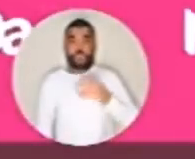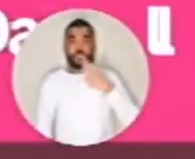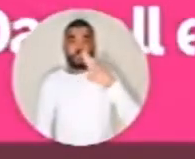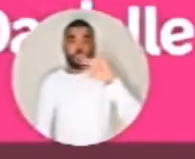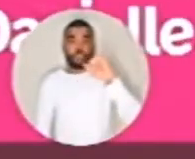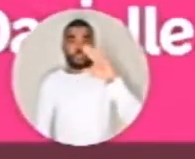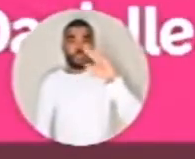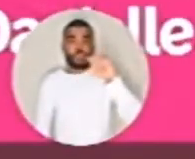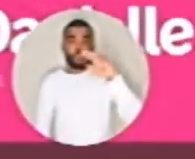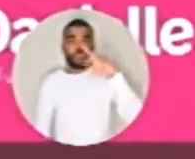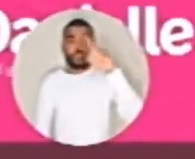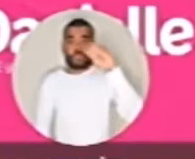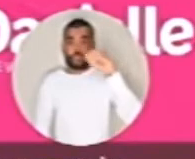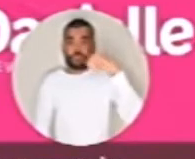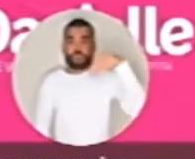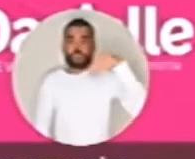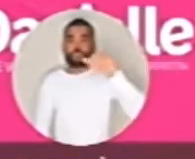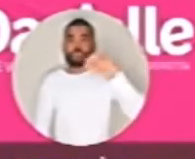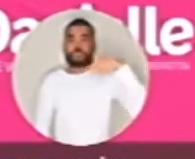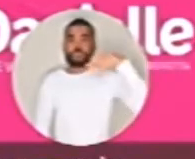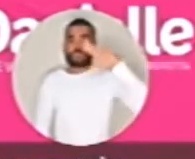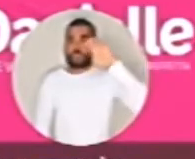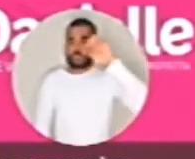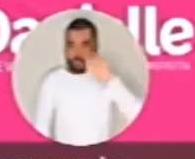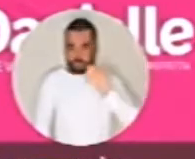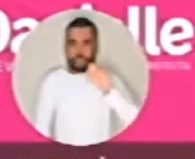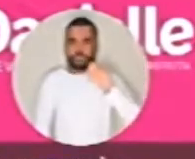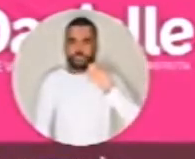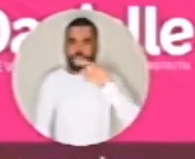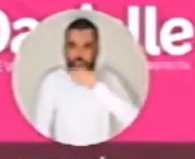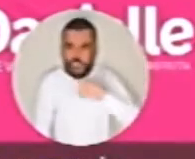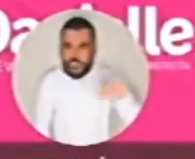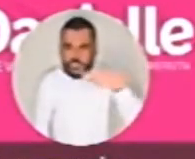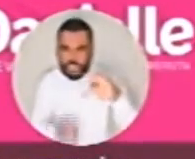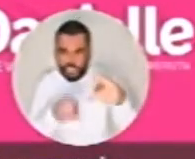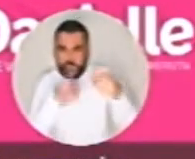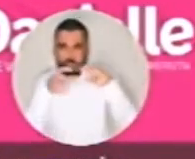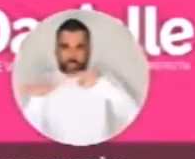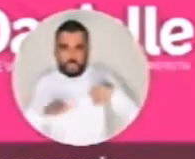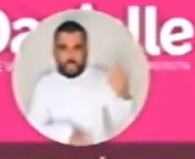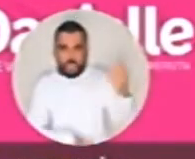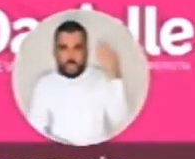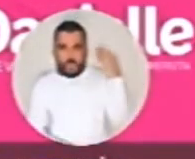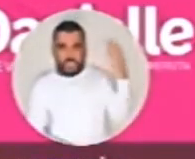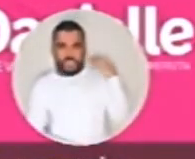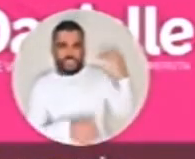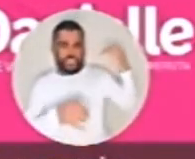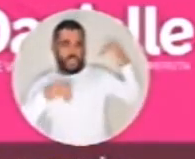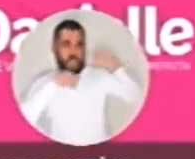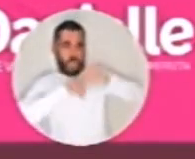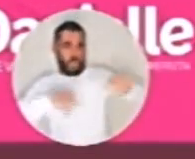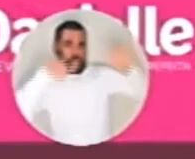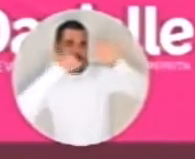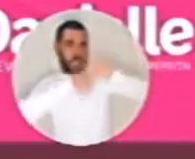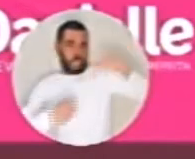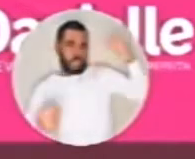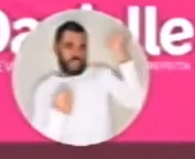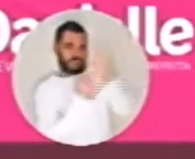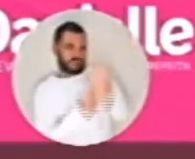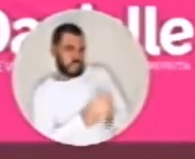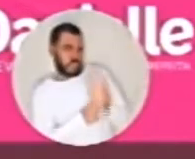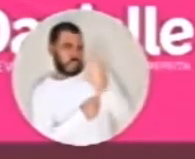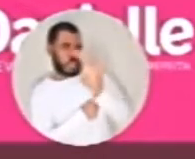Olá, eu sou Ricardo Marques. Depois do anúncio de apoios estranhos para o outro candidato nesta reta final da campanha,